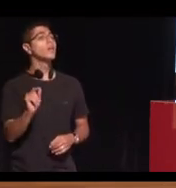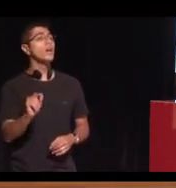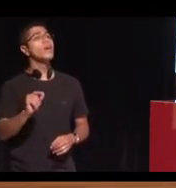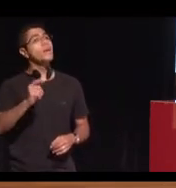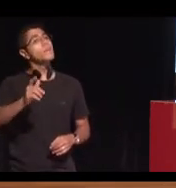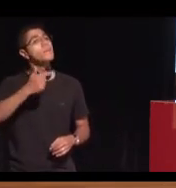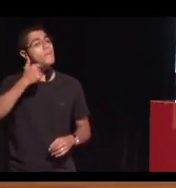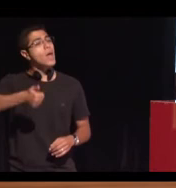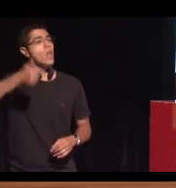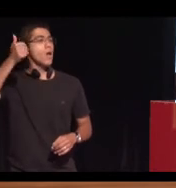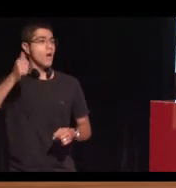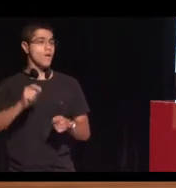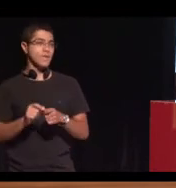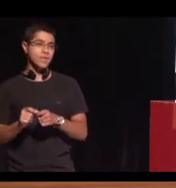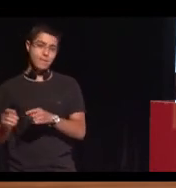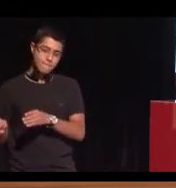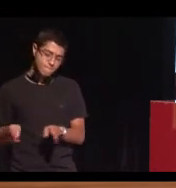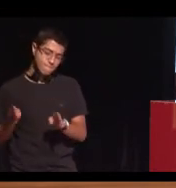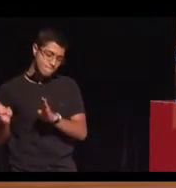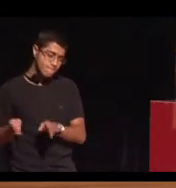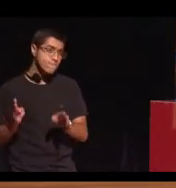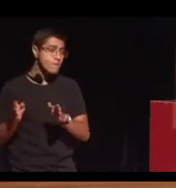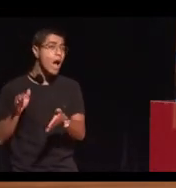reste monolitos.